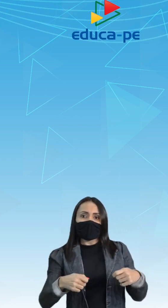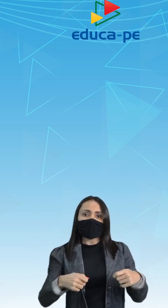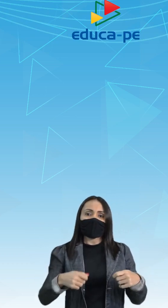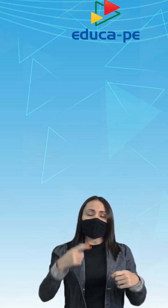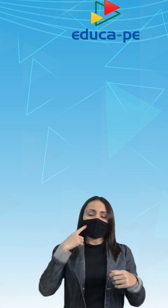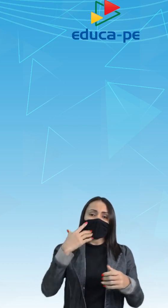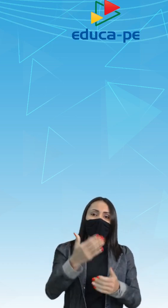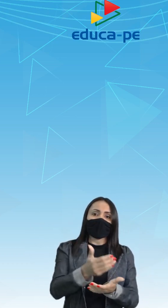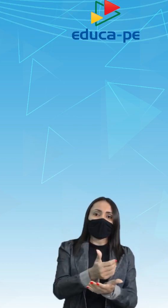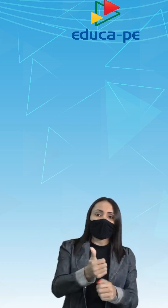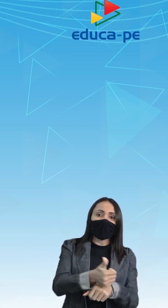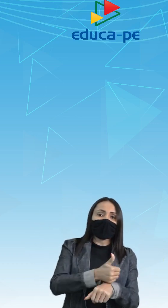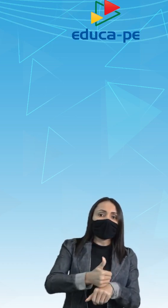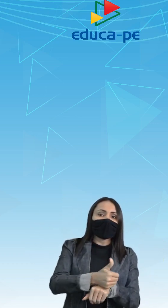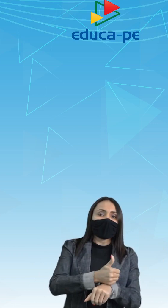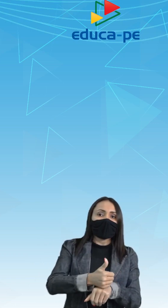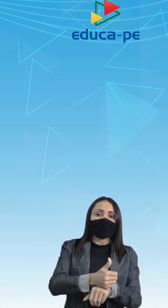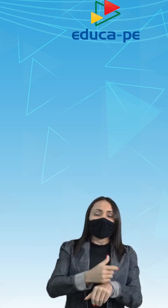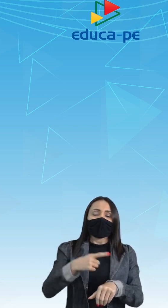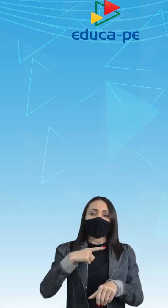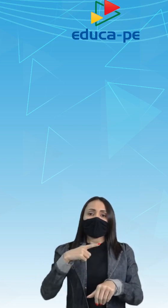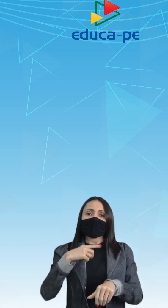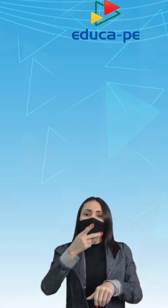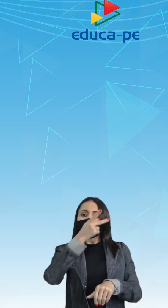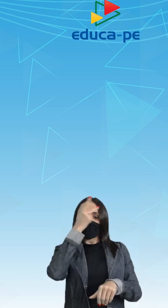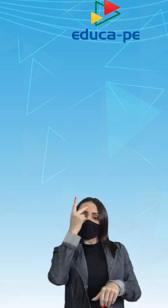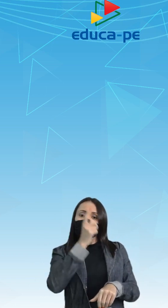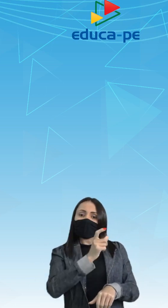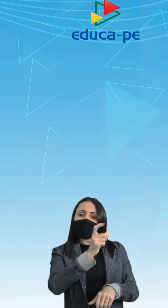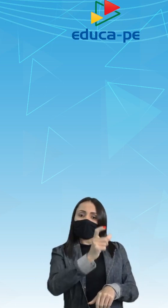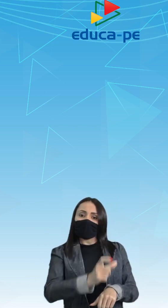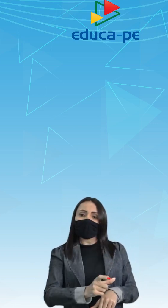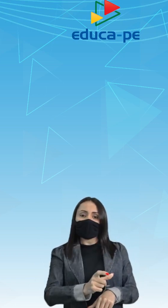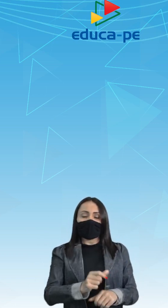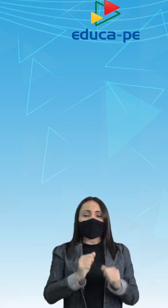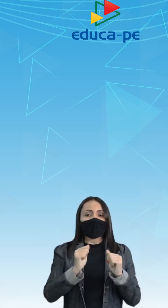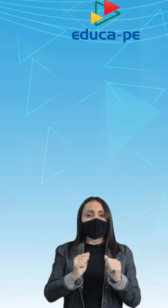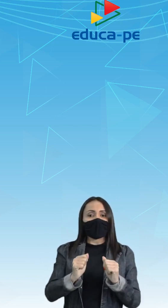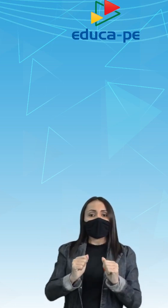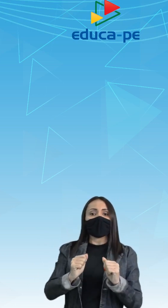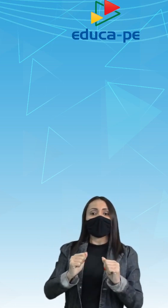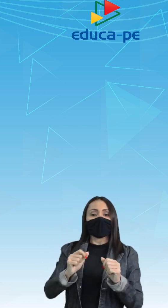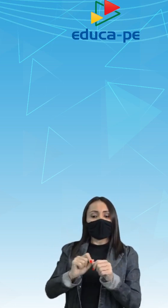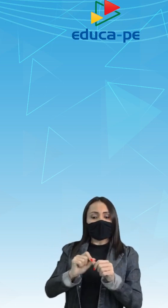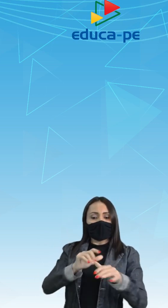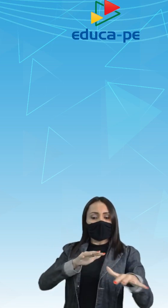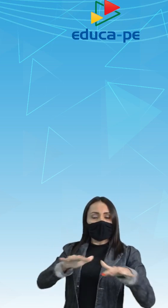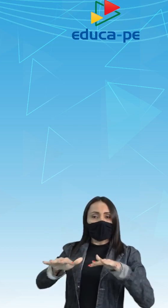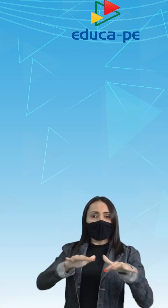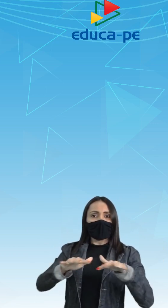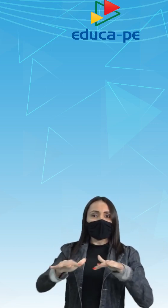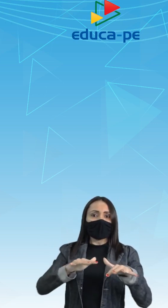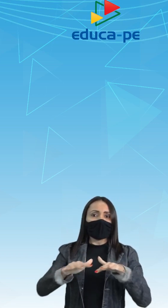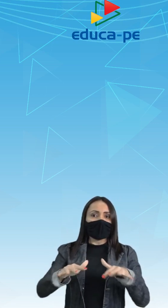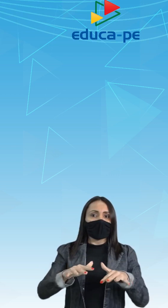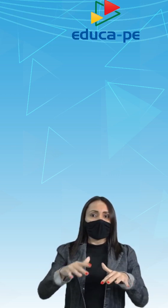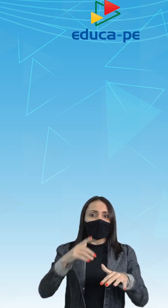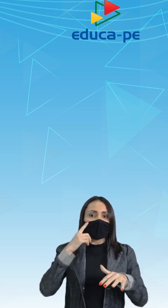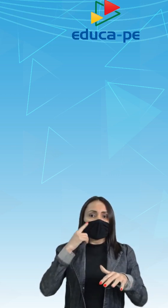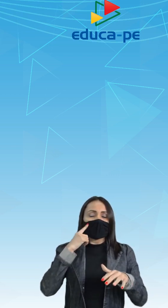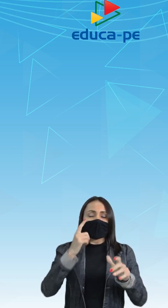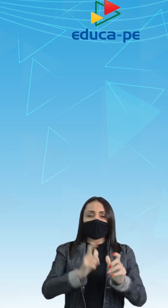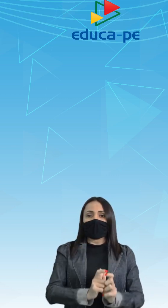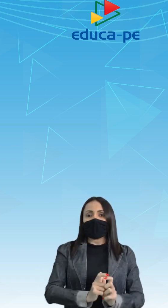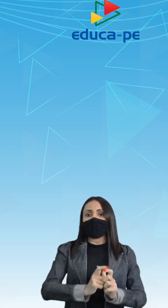a qualidade que tem de uma pessoa de poder executar movimentos de grande